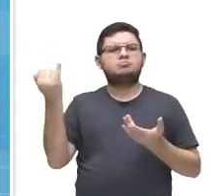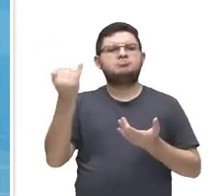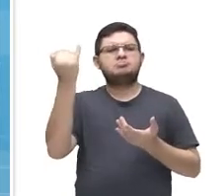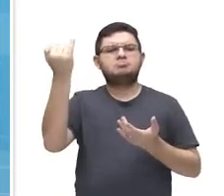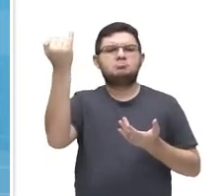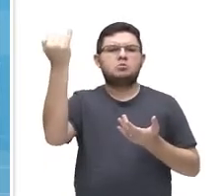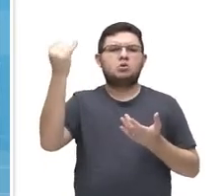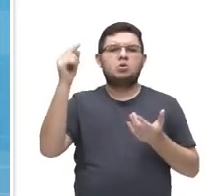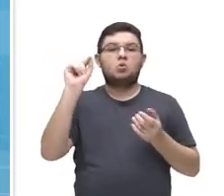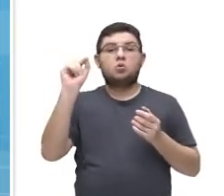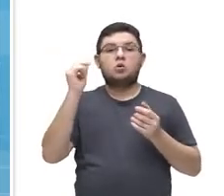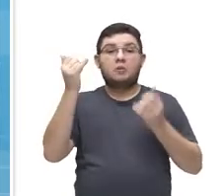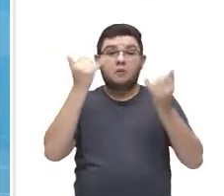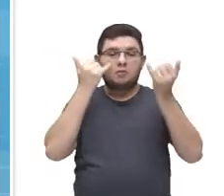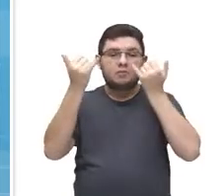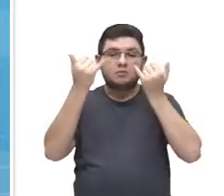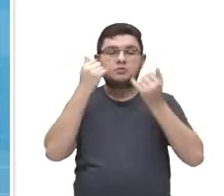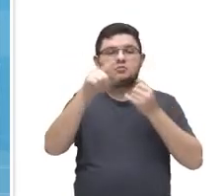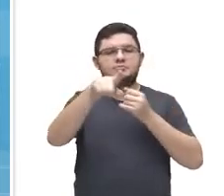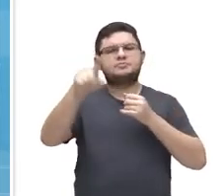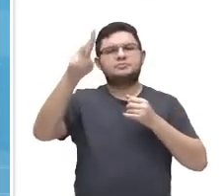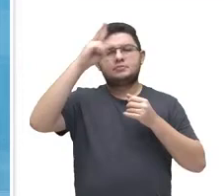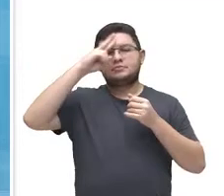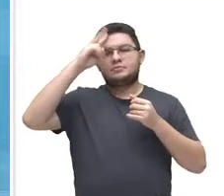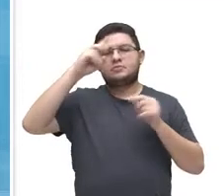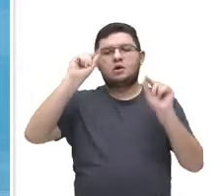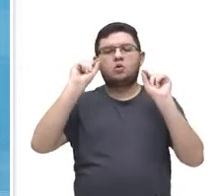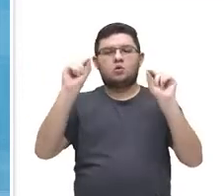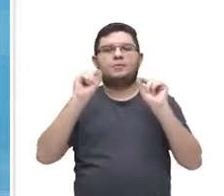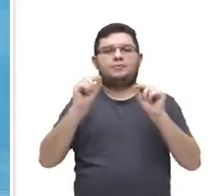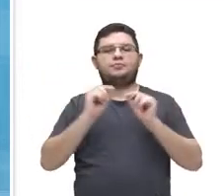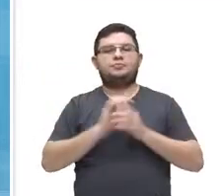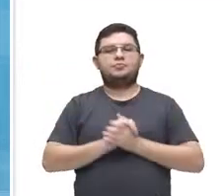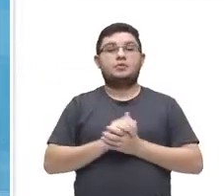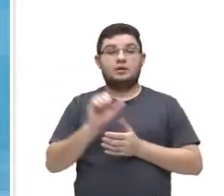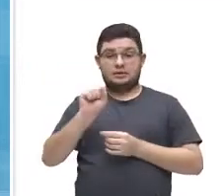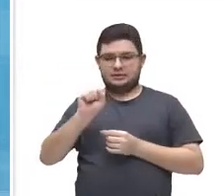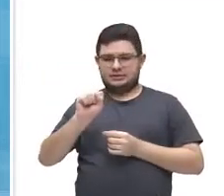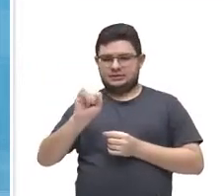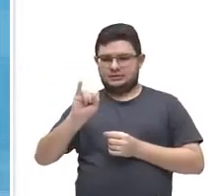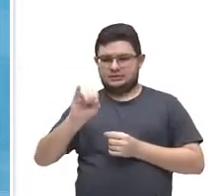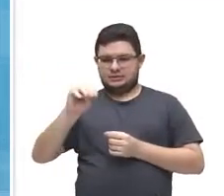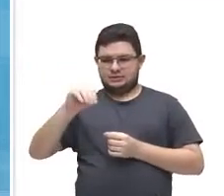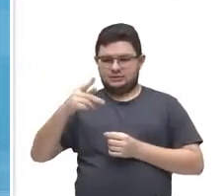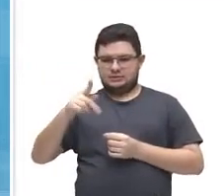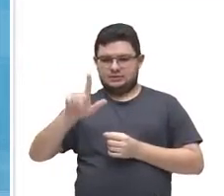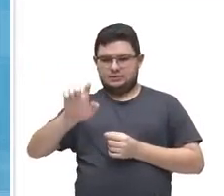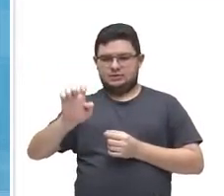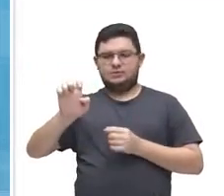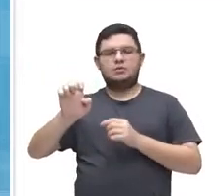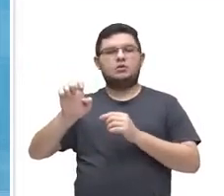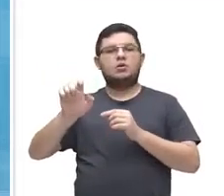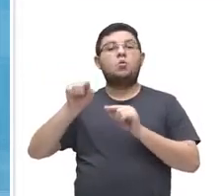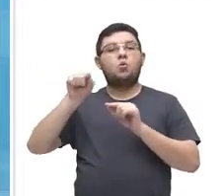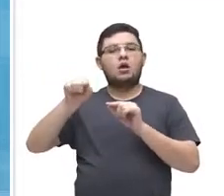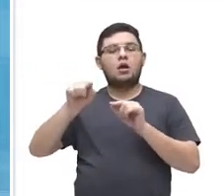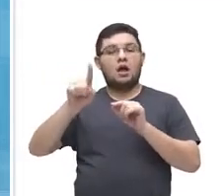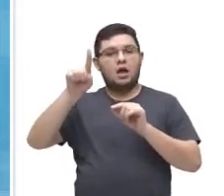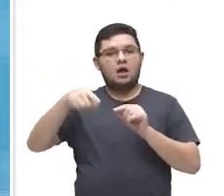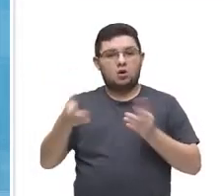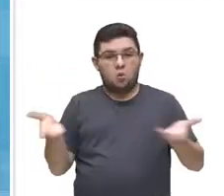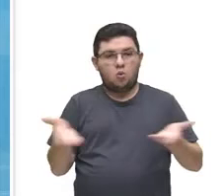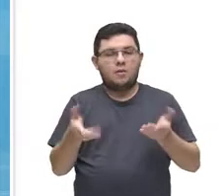que eu quero lembrar a vocês, the simple present, obviamente estou falando de presente, mas eu não devo confundir com a ação que está